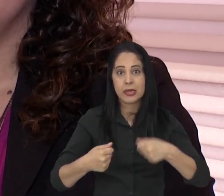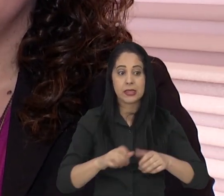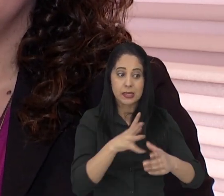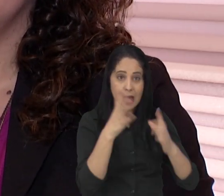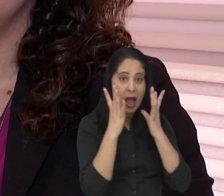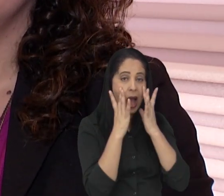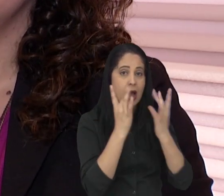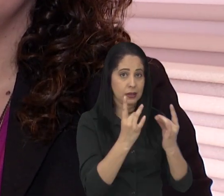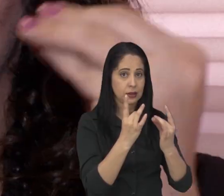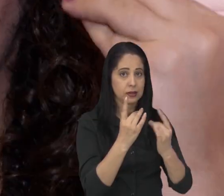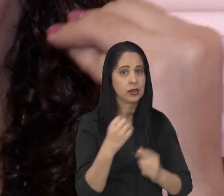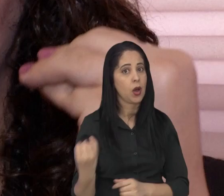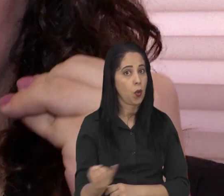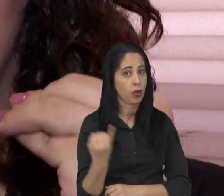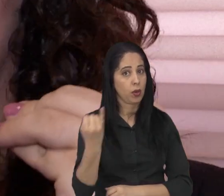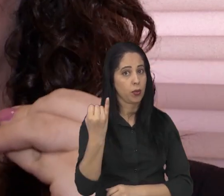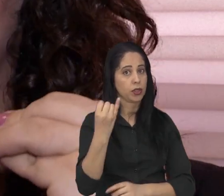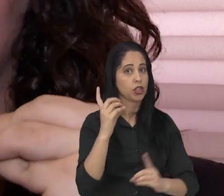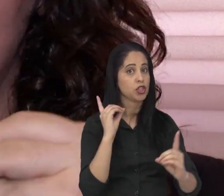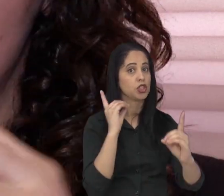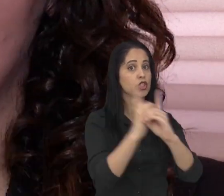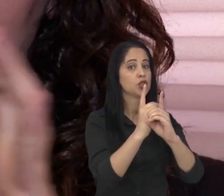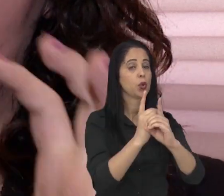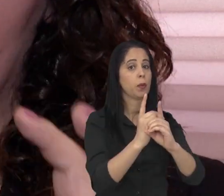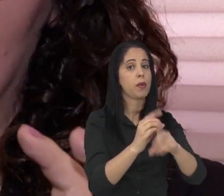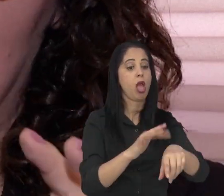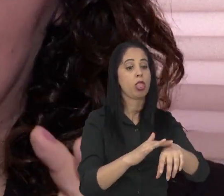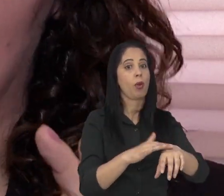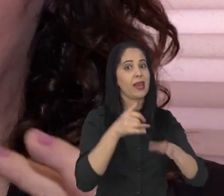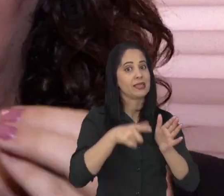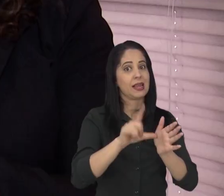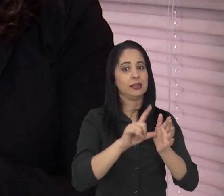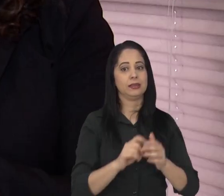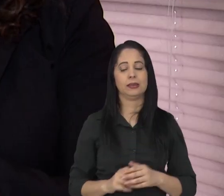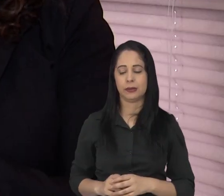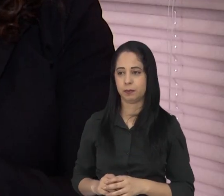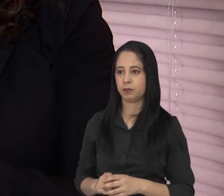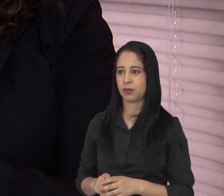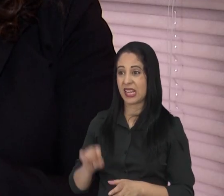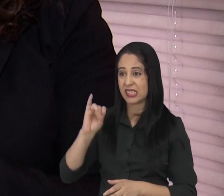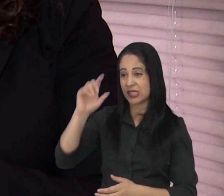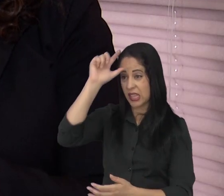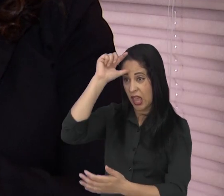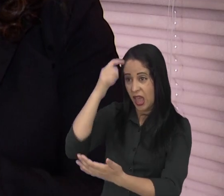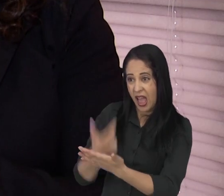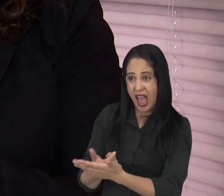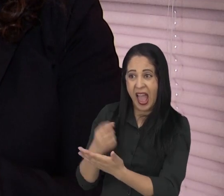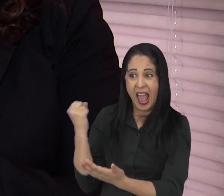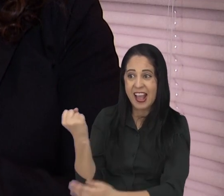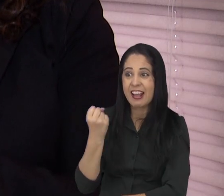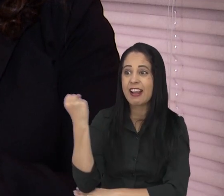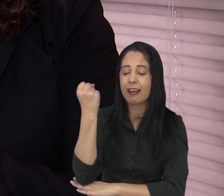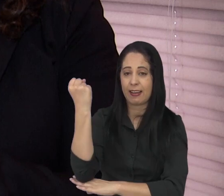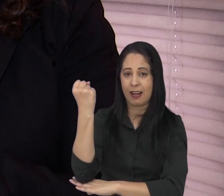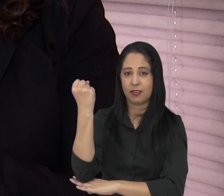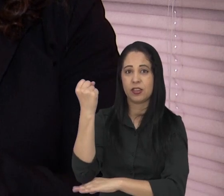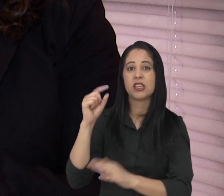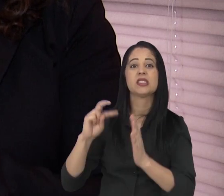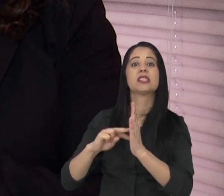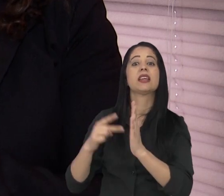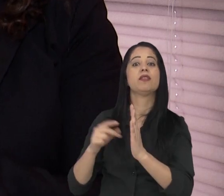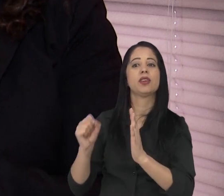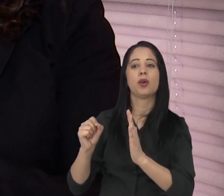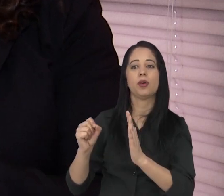é preciso atenção, por isso a importância do diagnóstico precoce. Quanto mais grave, né, a dislexia, é quando ela